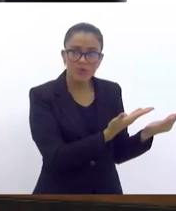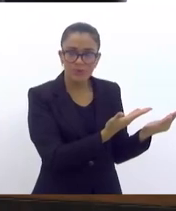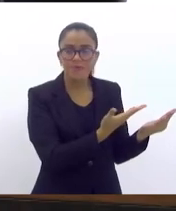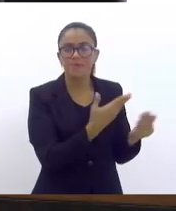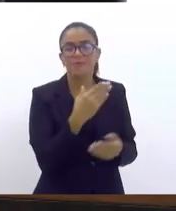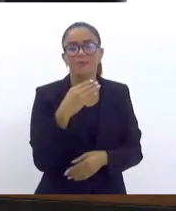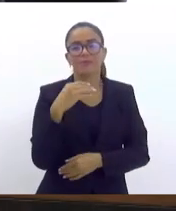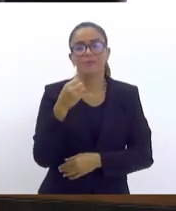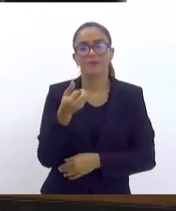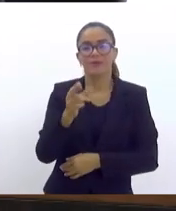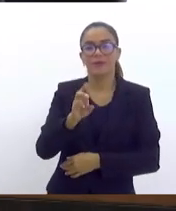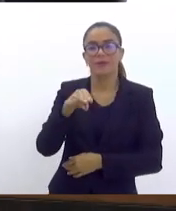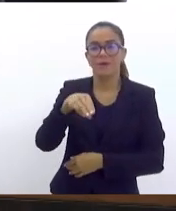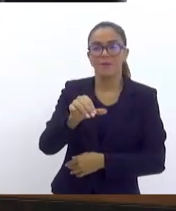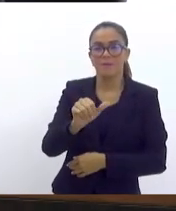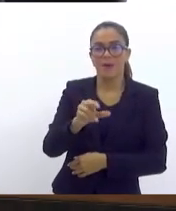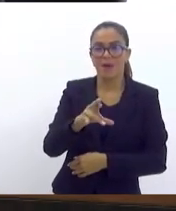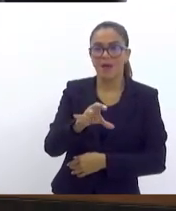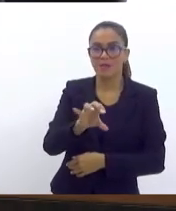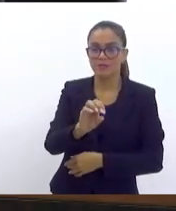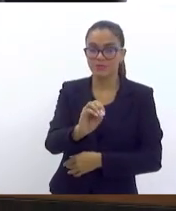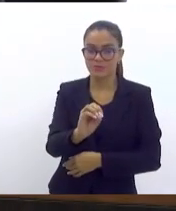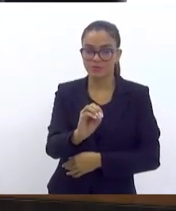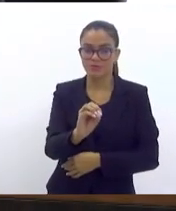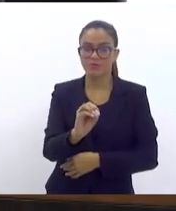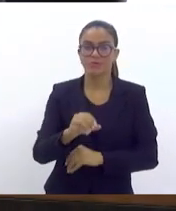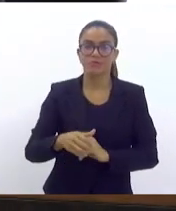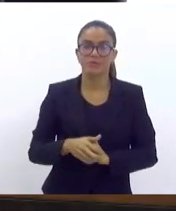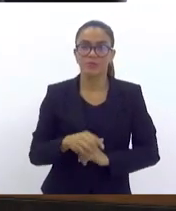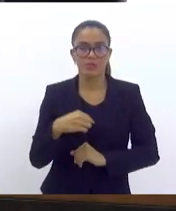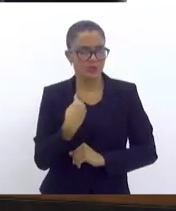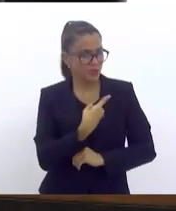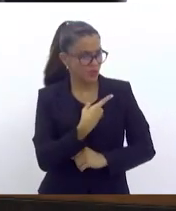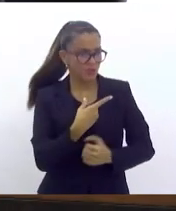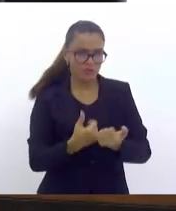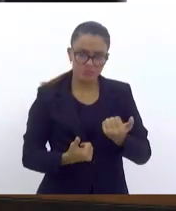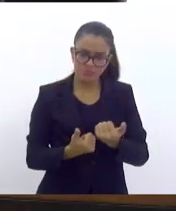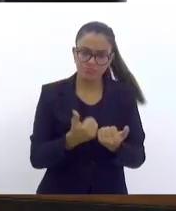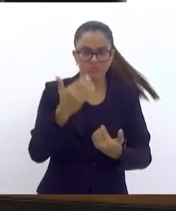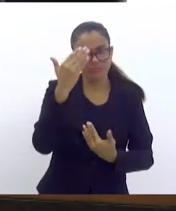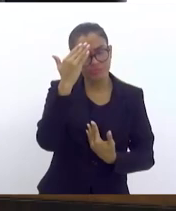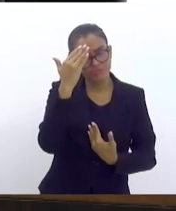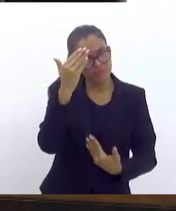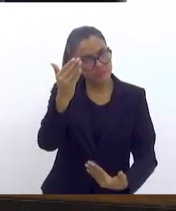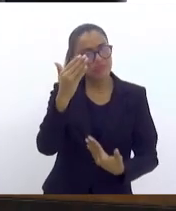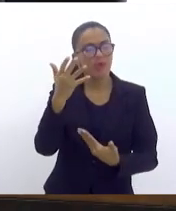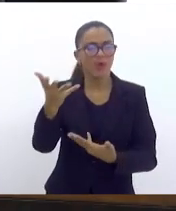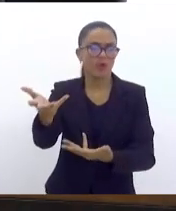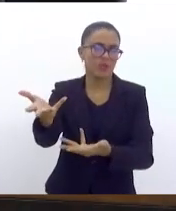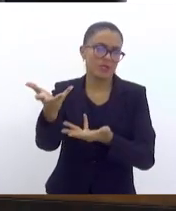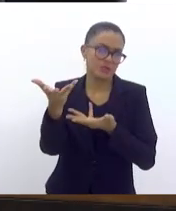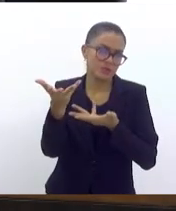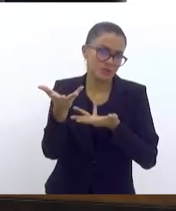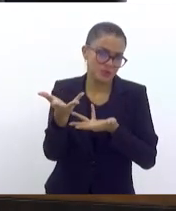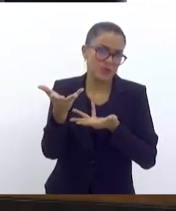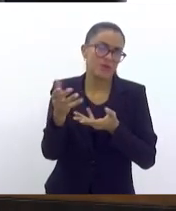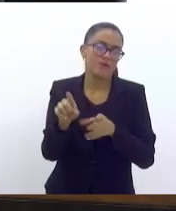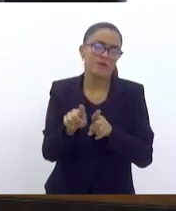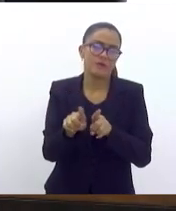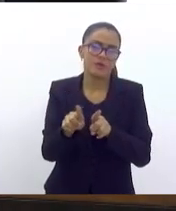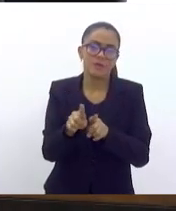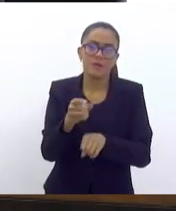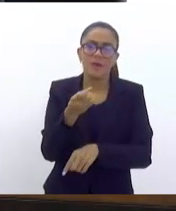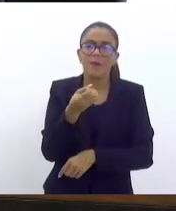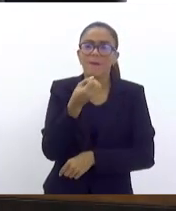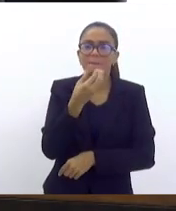senhor Márcio então nós estamos juntos eu agradeço o convite e seja